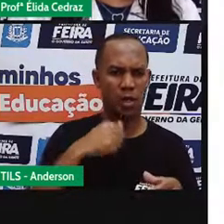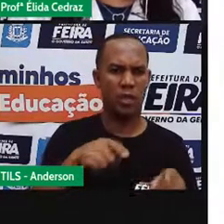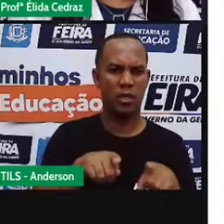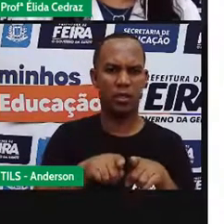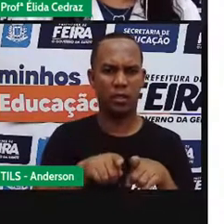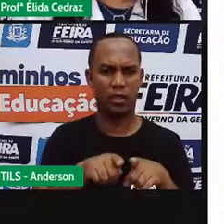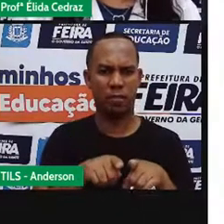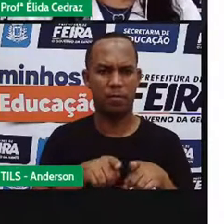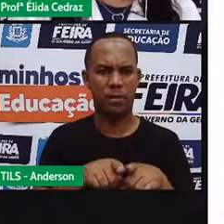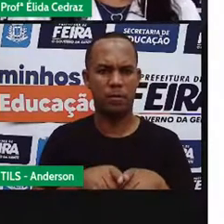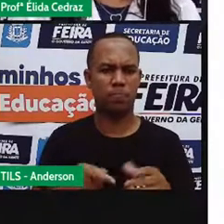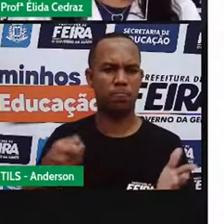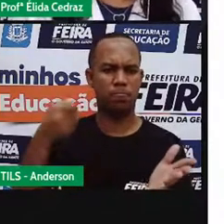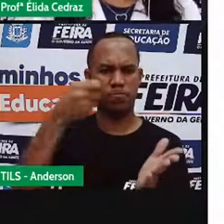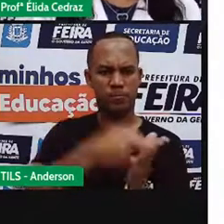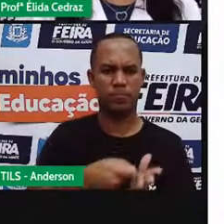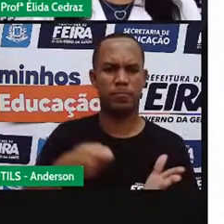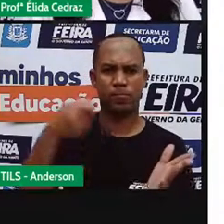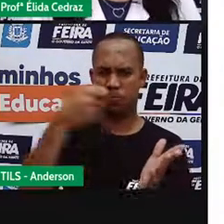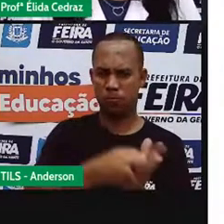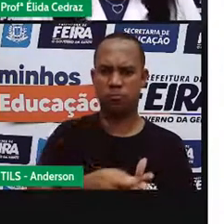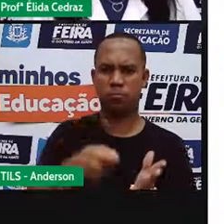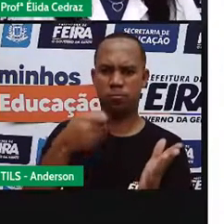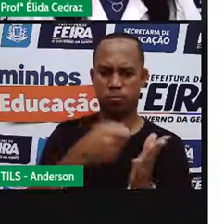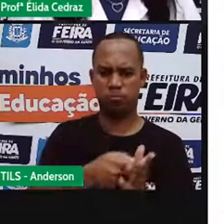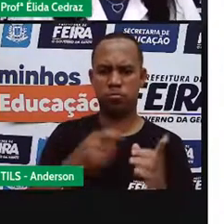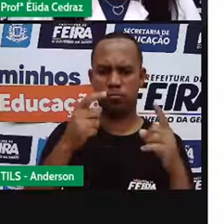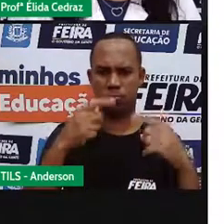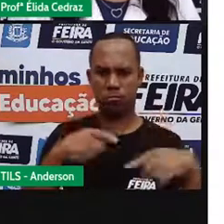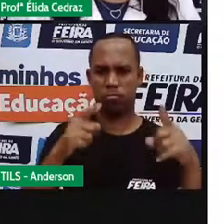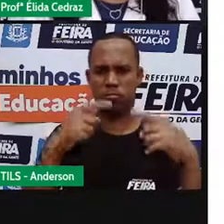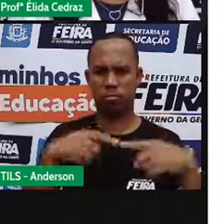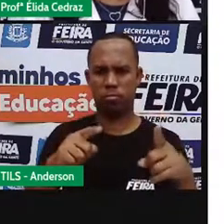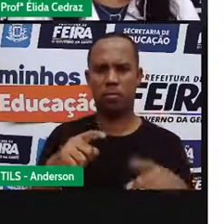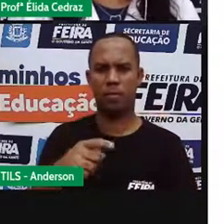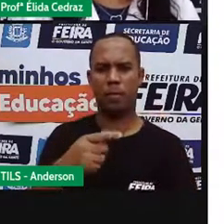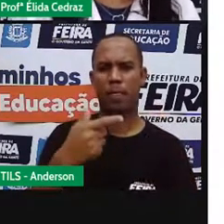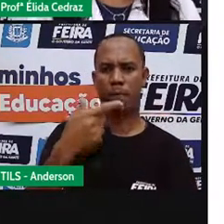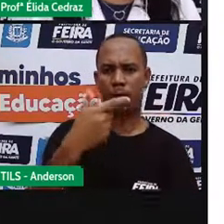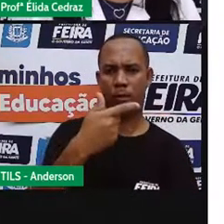nativos, resistiram até a vitória em